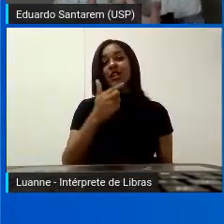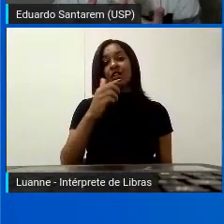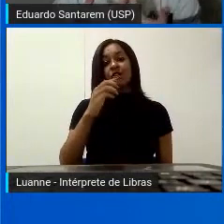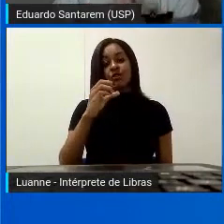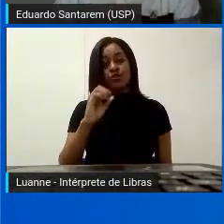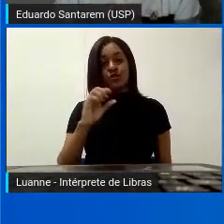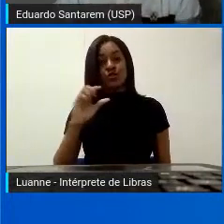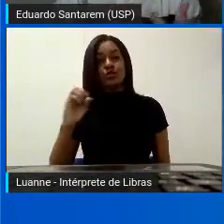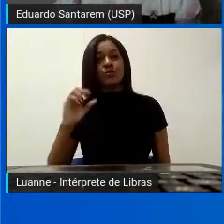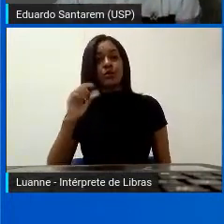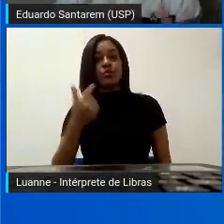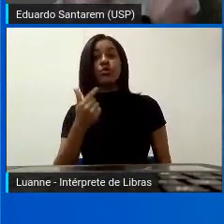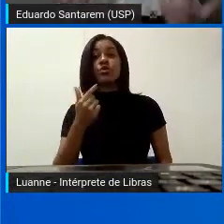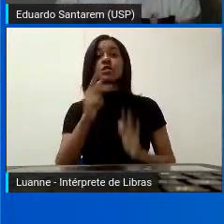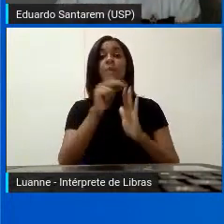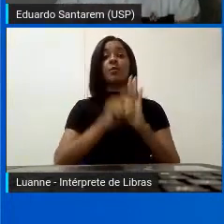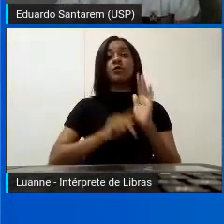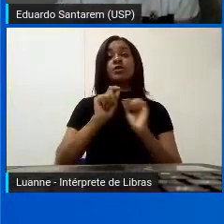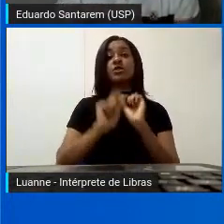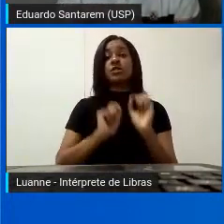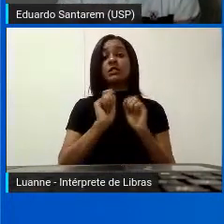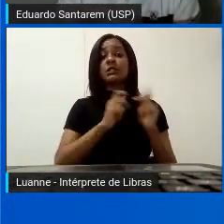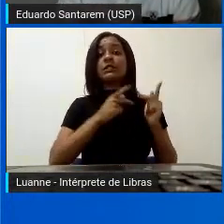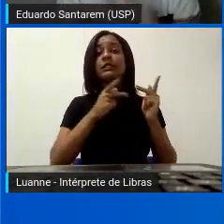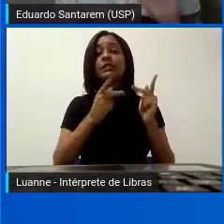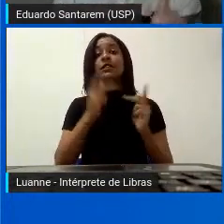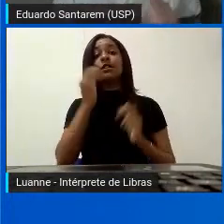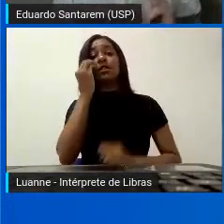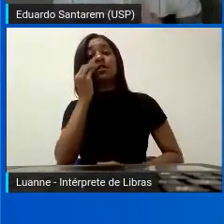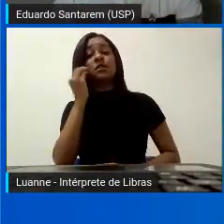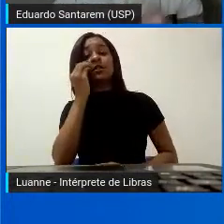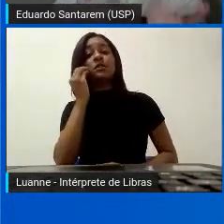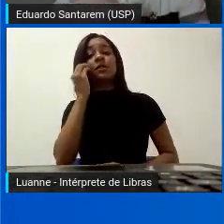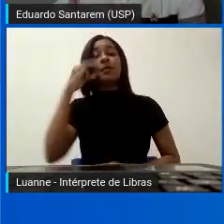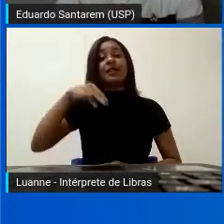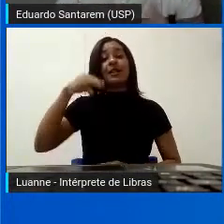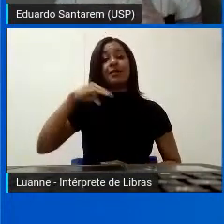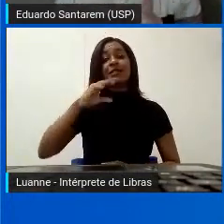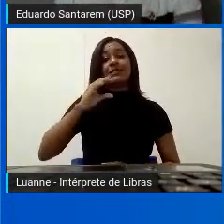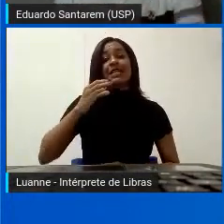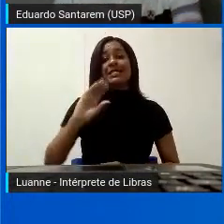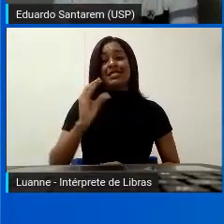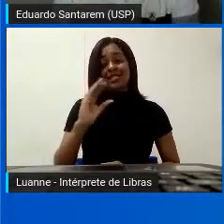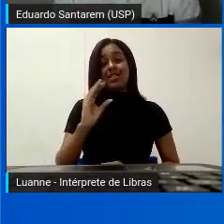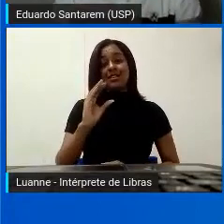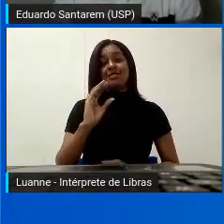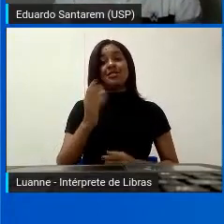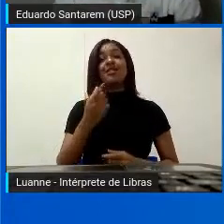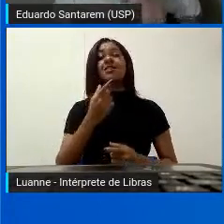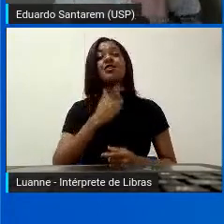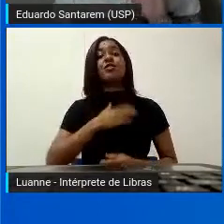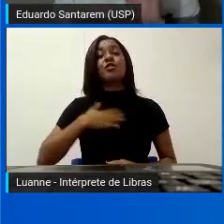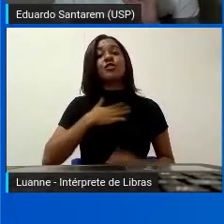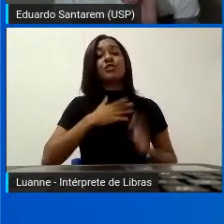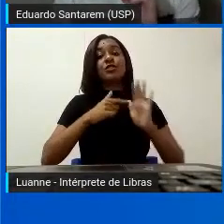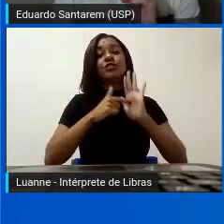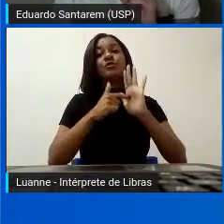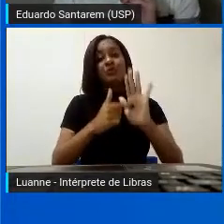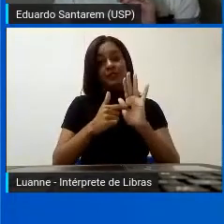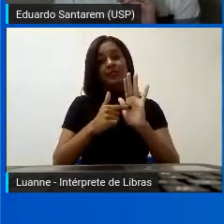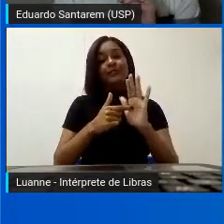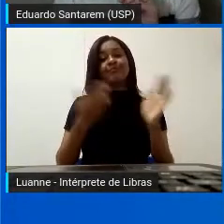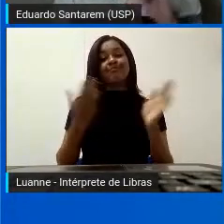é que traz experimentações simulações de matemática e ciência e que eu gostaria de mostrar um pouquinho para vocês então esse aqui é o endereço eu vou entrar